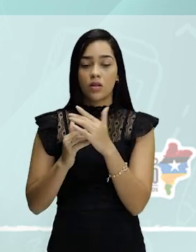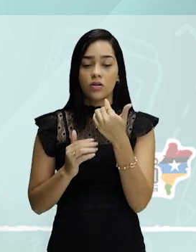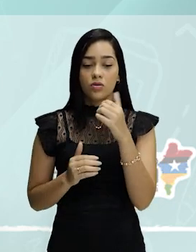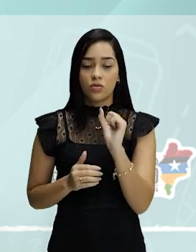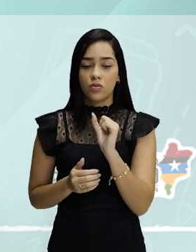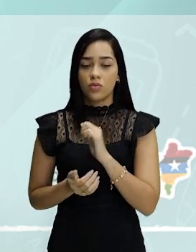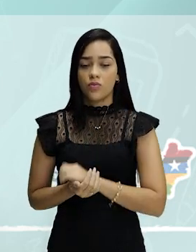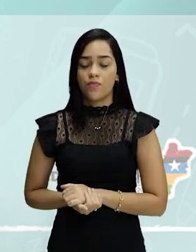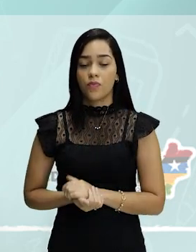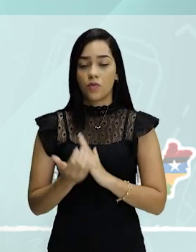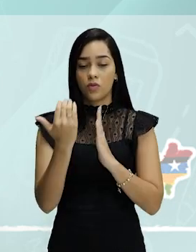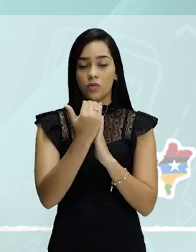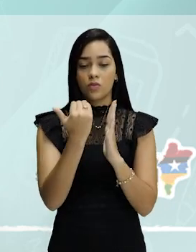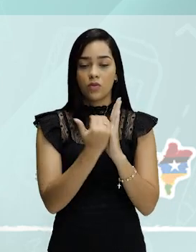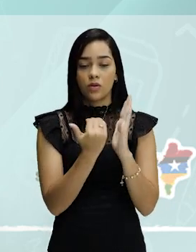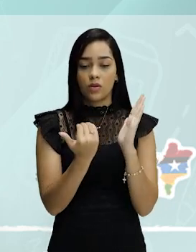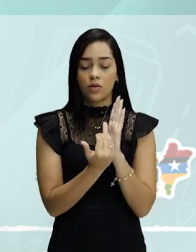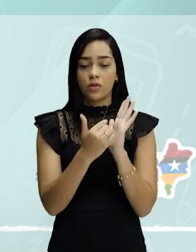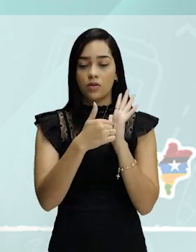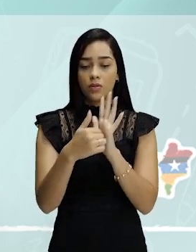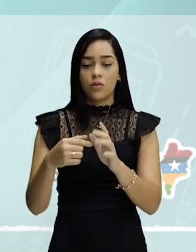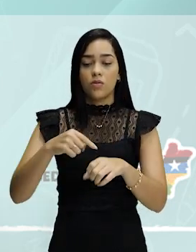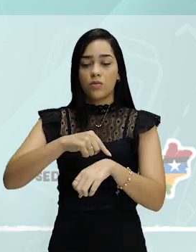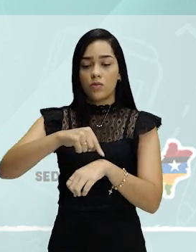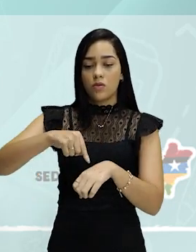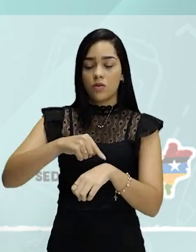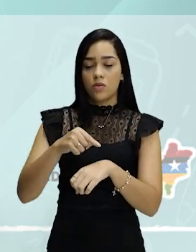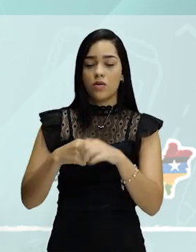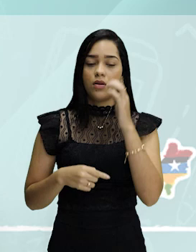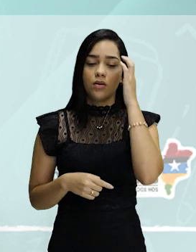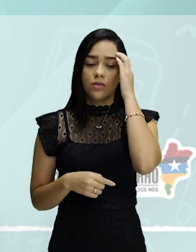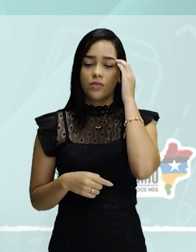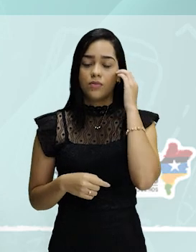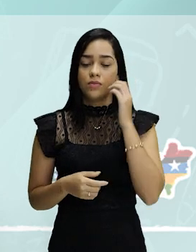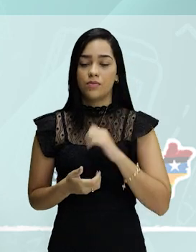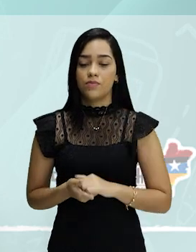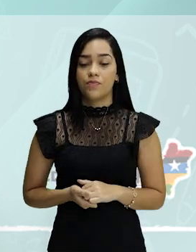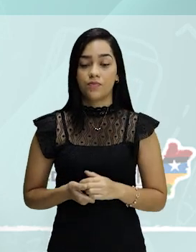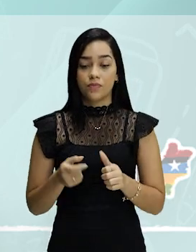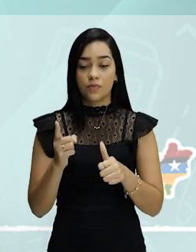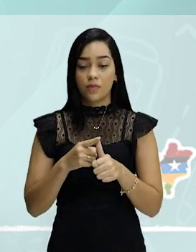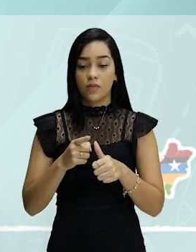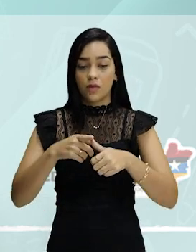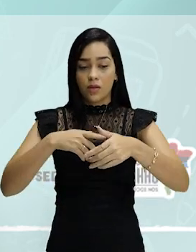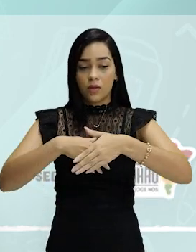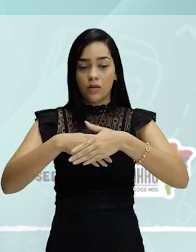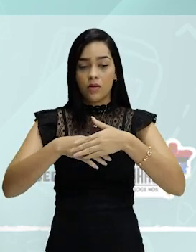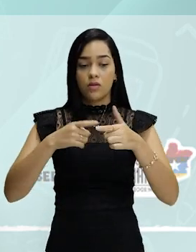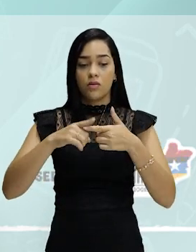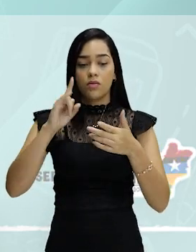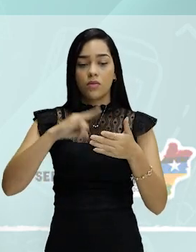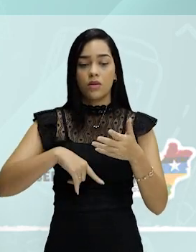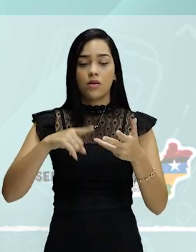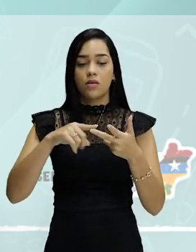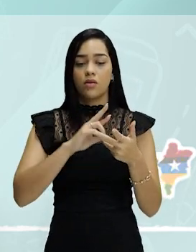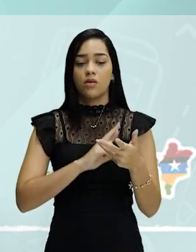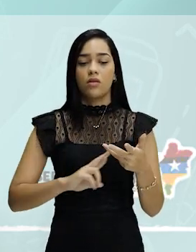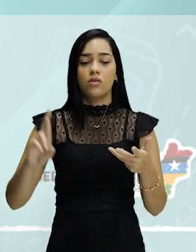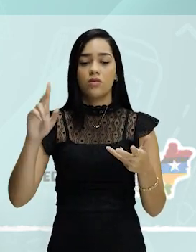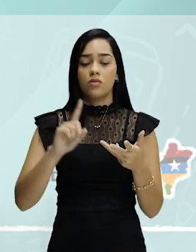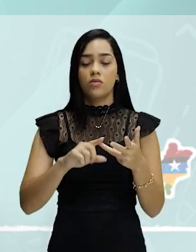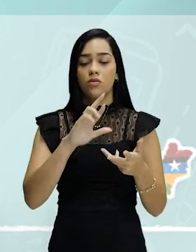às 18 horas. Os programas exibidos nesse horário são esporte,